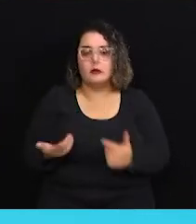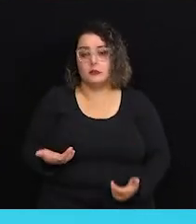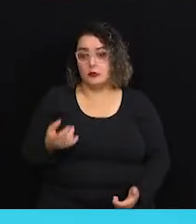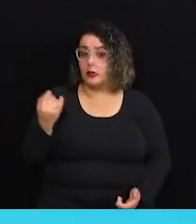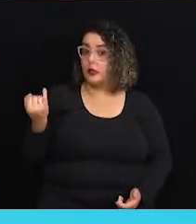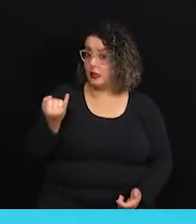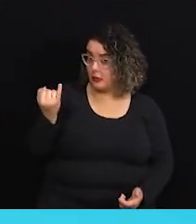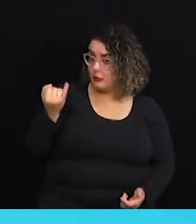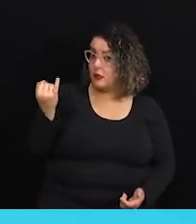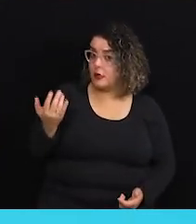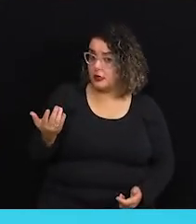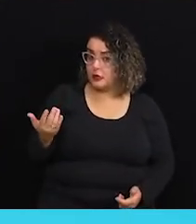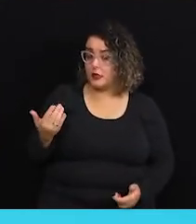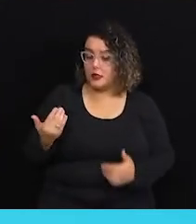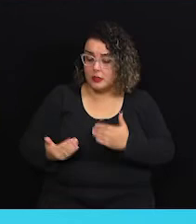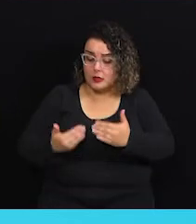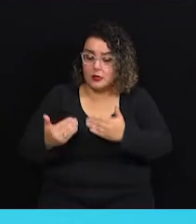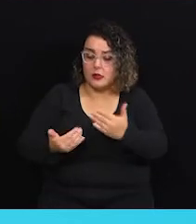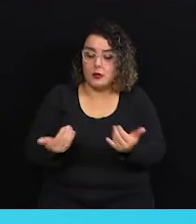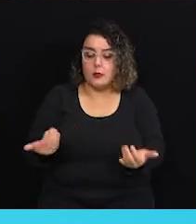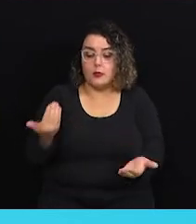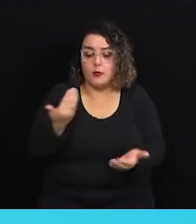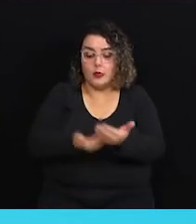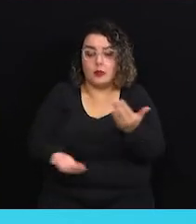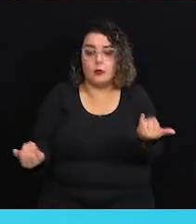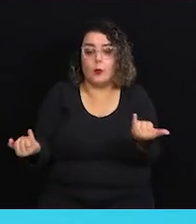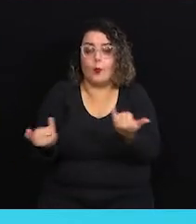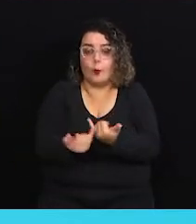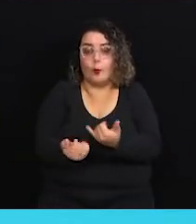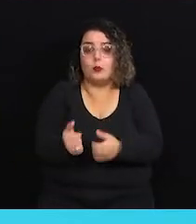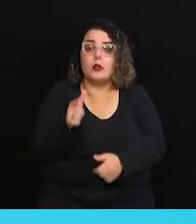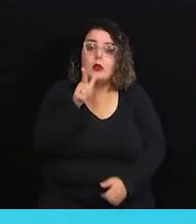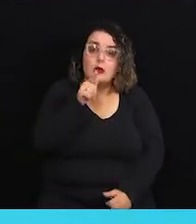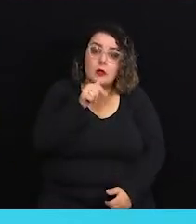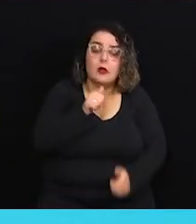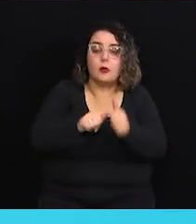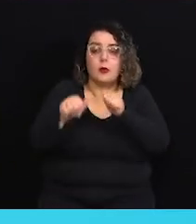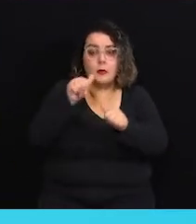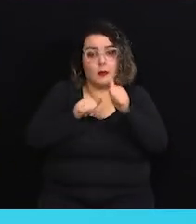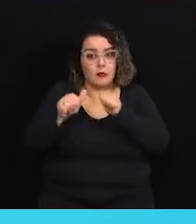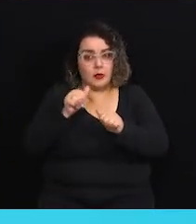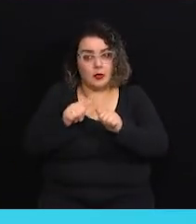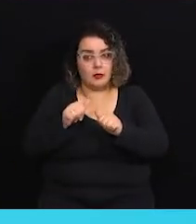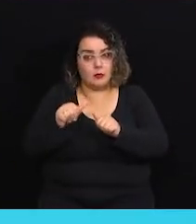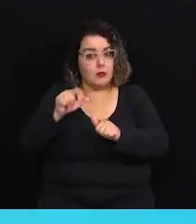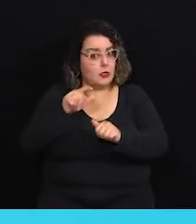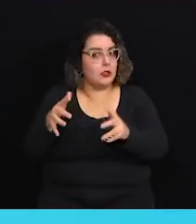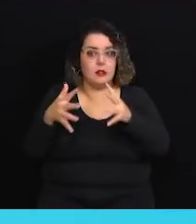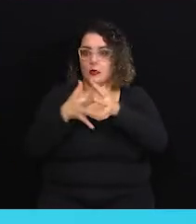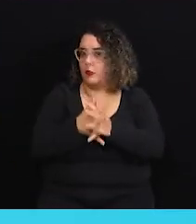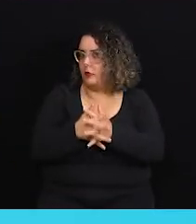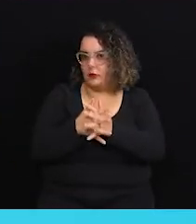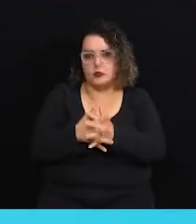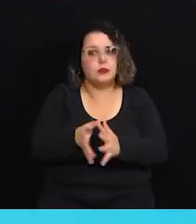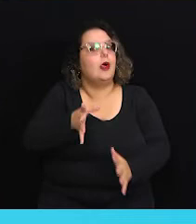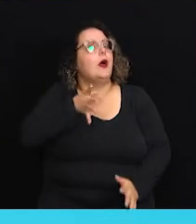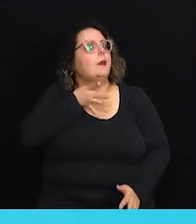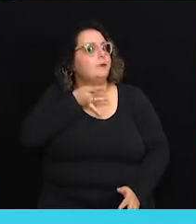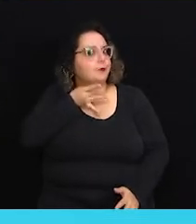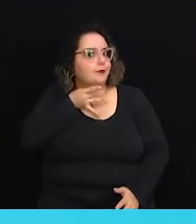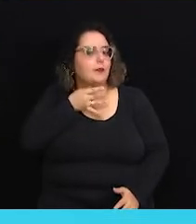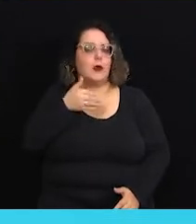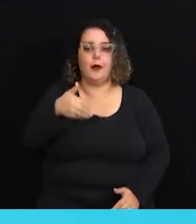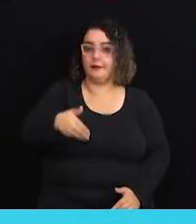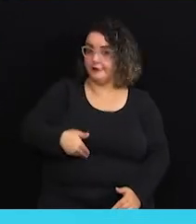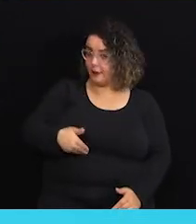água. E é muito importante também no processo de perda de peso a gente se hidratar, para não confundir a sede com a fome. E a gente faz isso